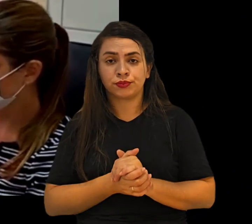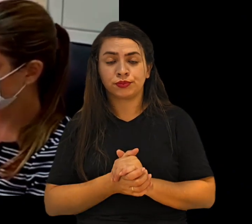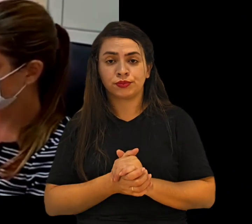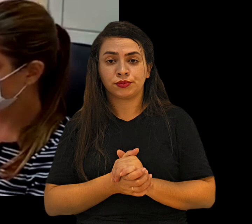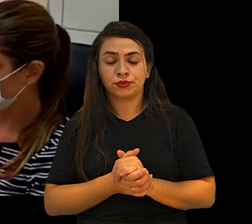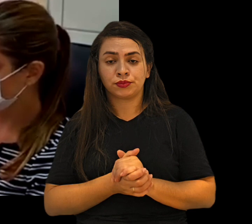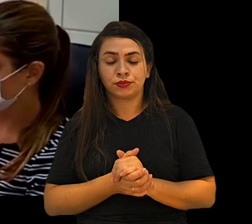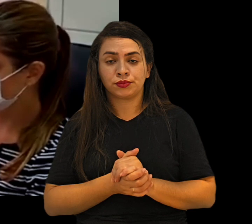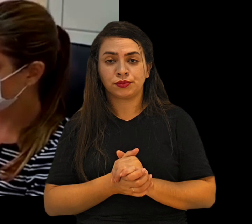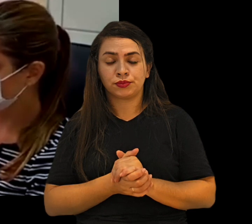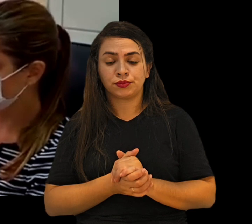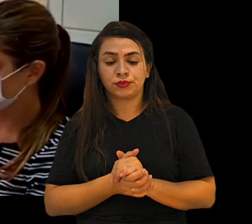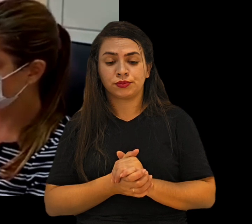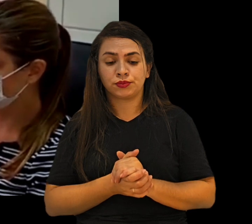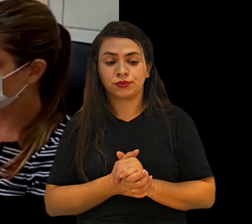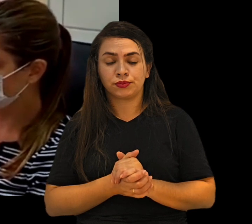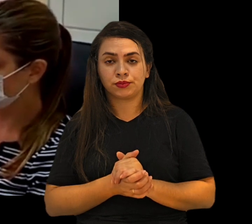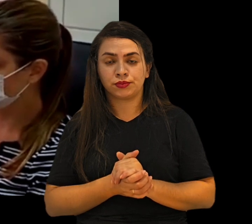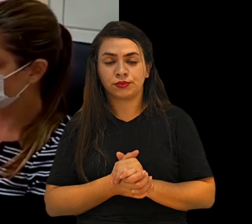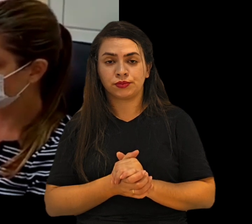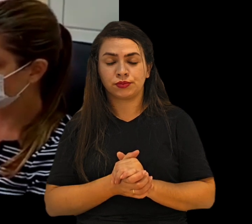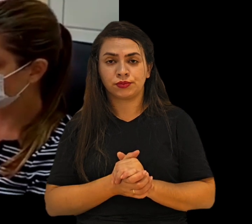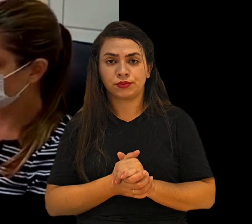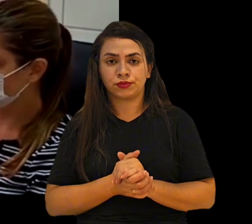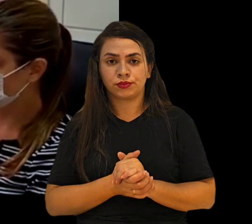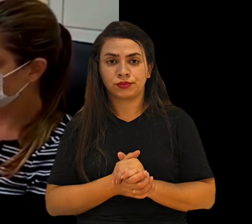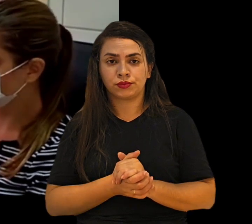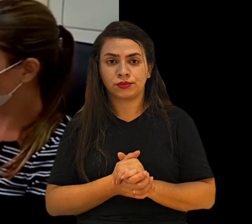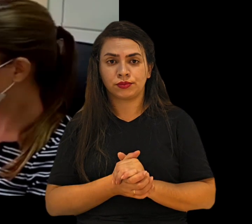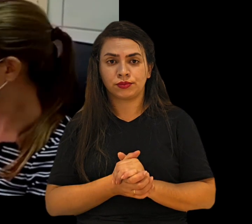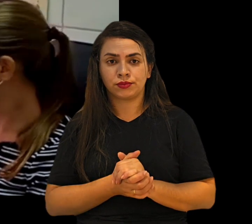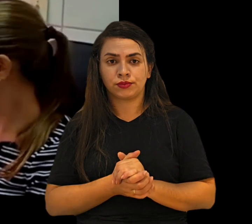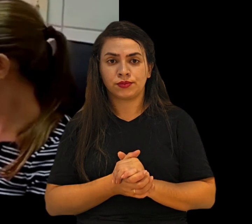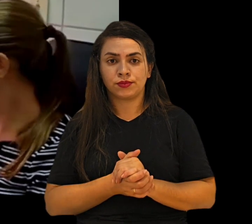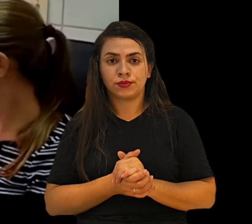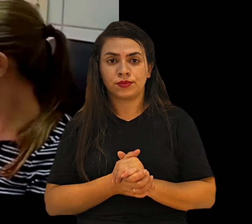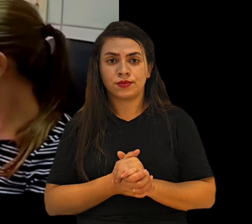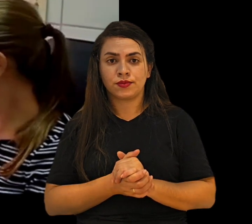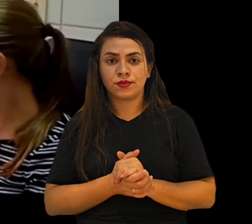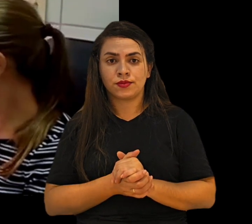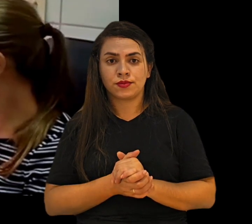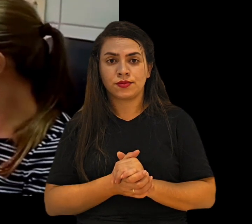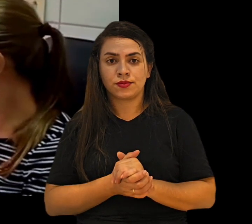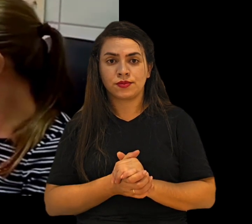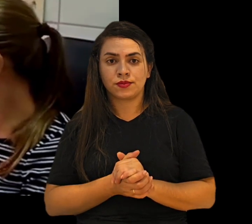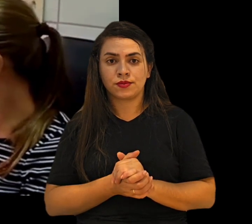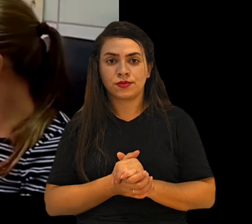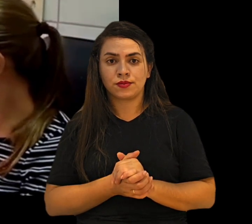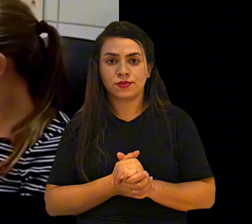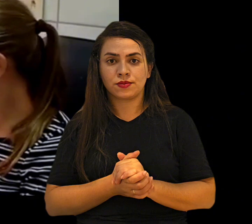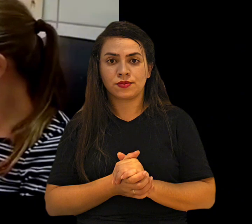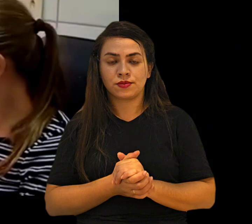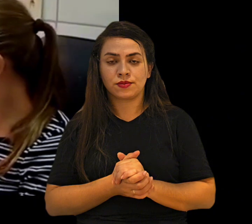bem. Às vezes é até bom pôr o dedo, gente, porque pode acontecer da tampa estar solta, tá?